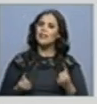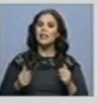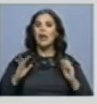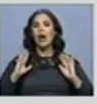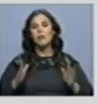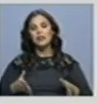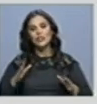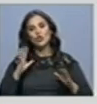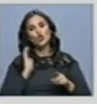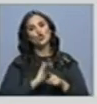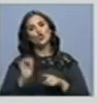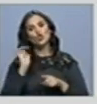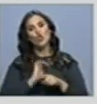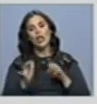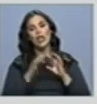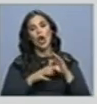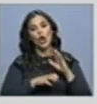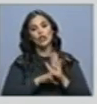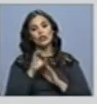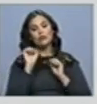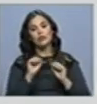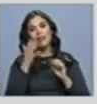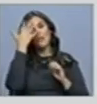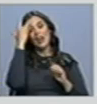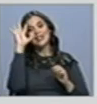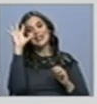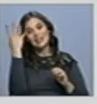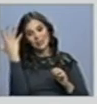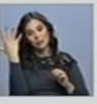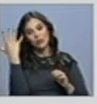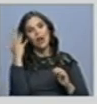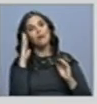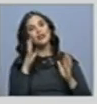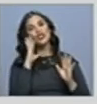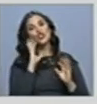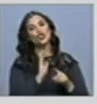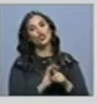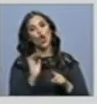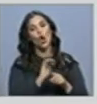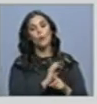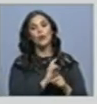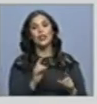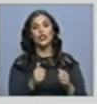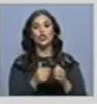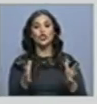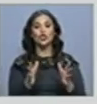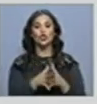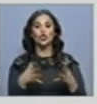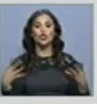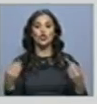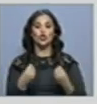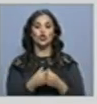também muita sorte com as condições da meteorologia, da atmosfera, para, em conjunto com a